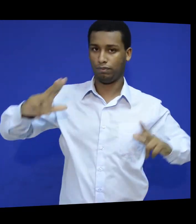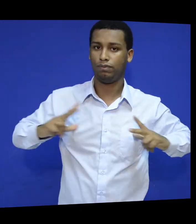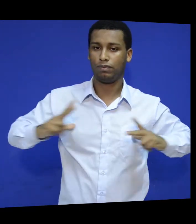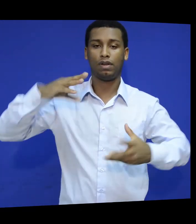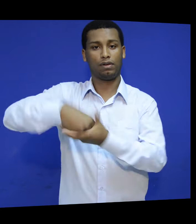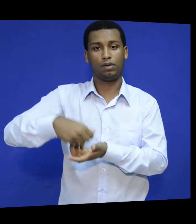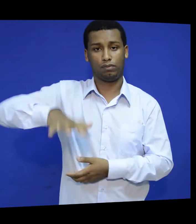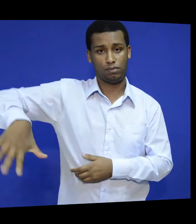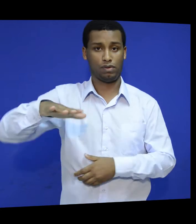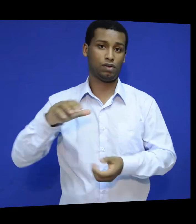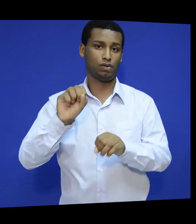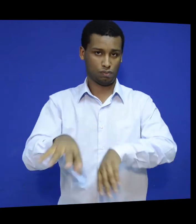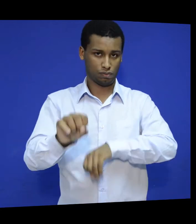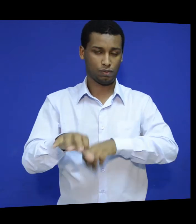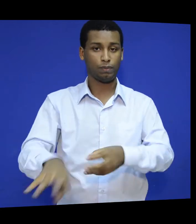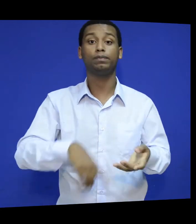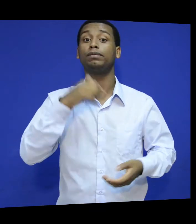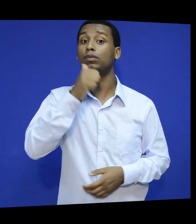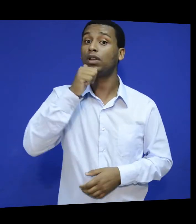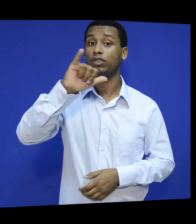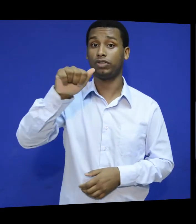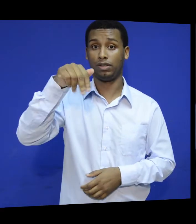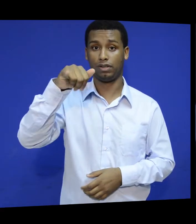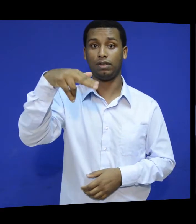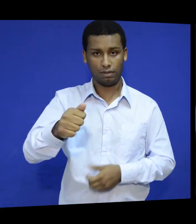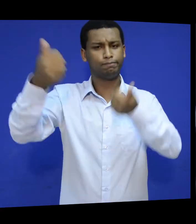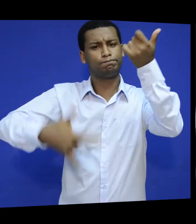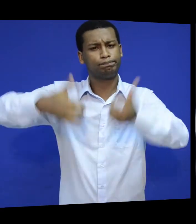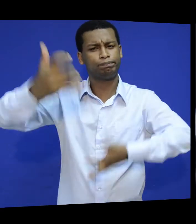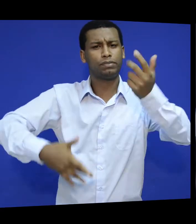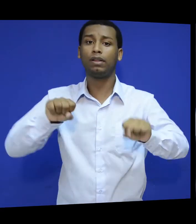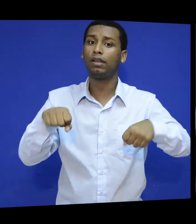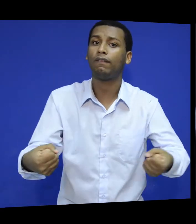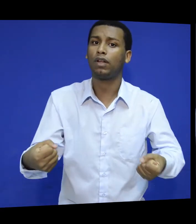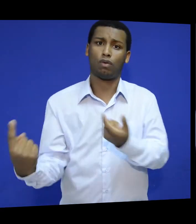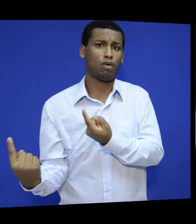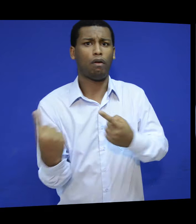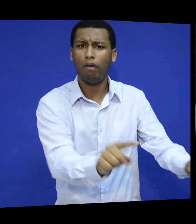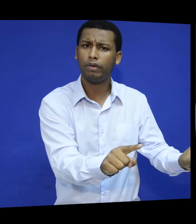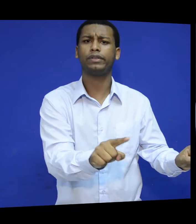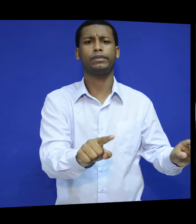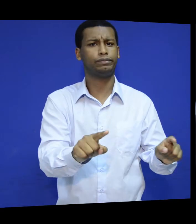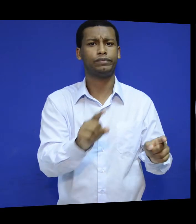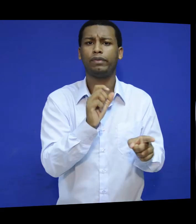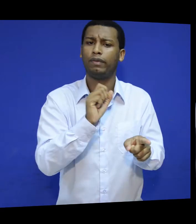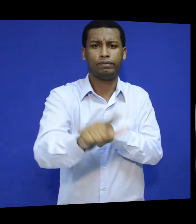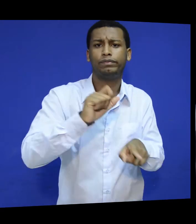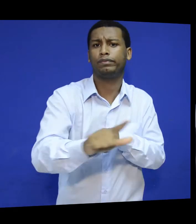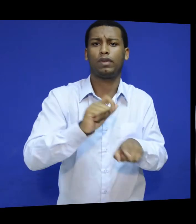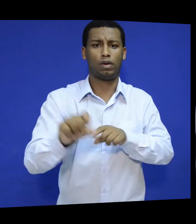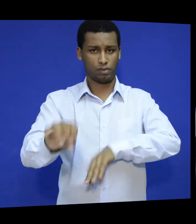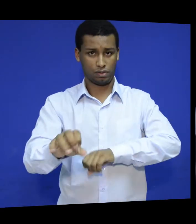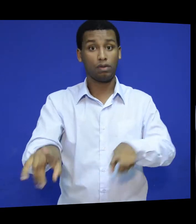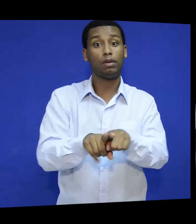e parcerias privadas no setor educacional estadual. Janaína Deitos foi a primeira a falar e defendeu a posição contrária